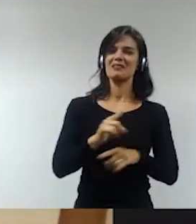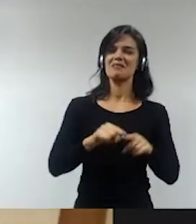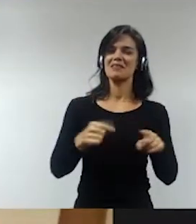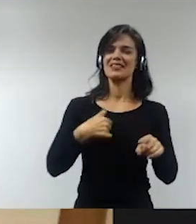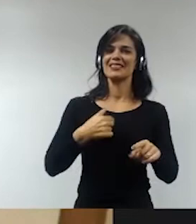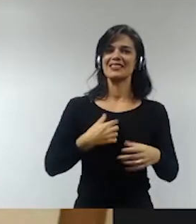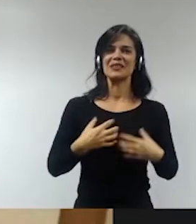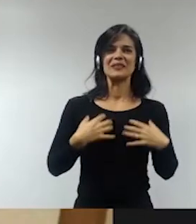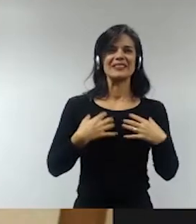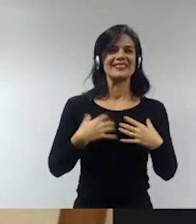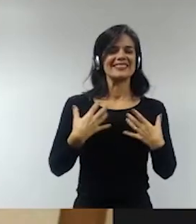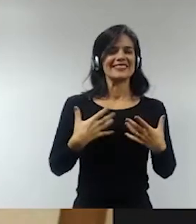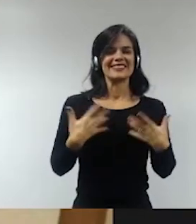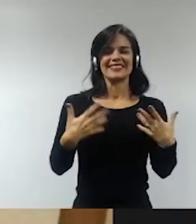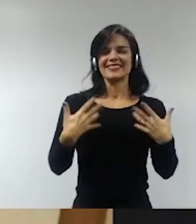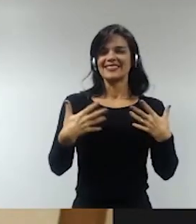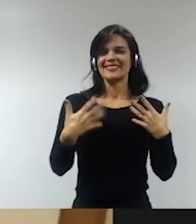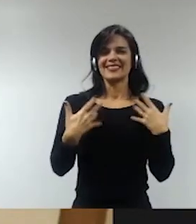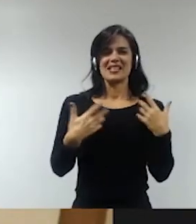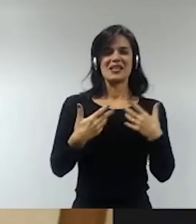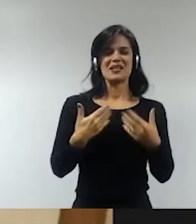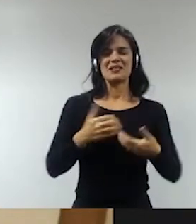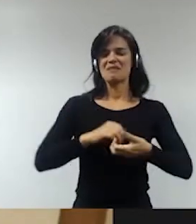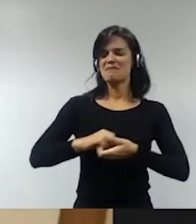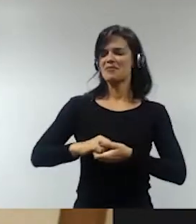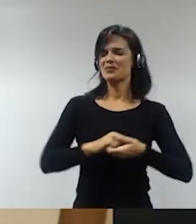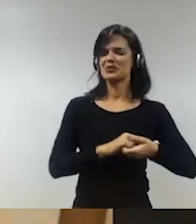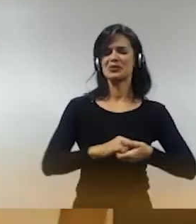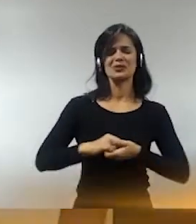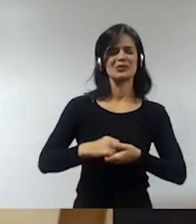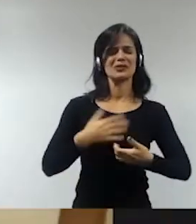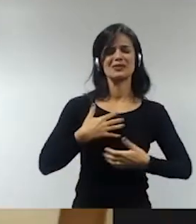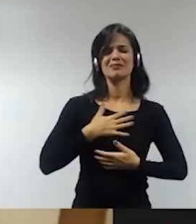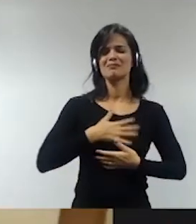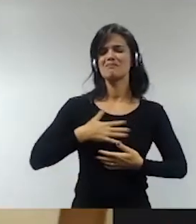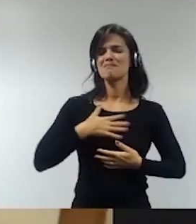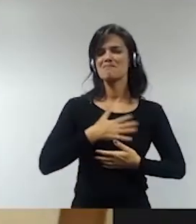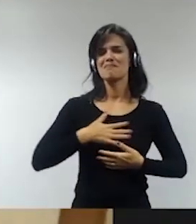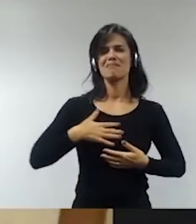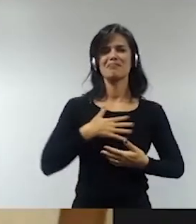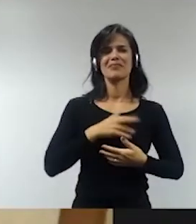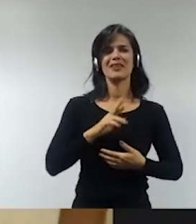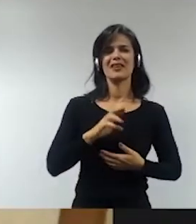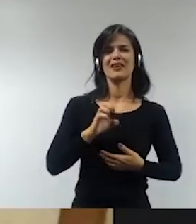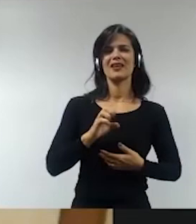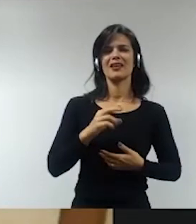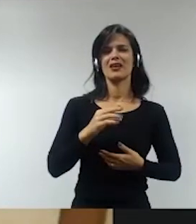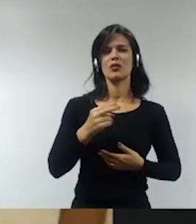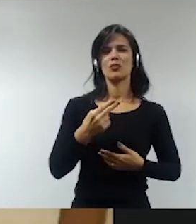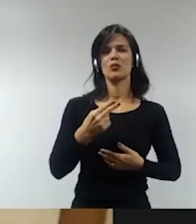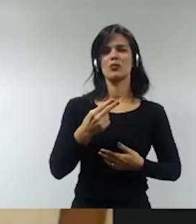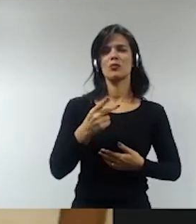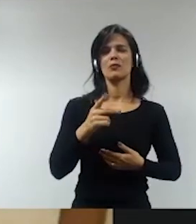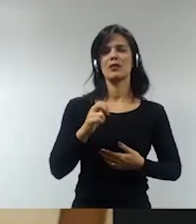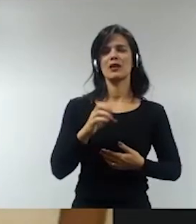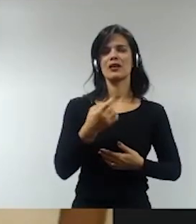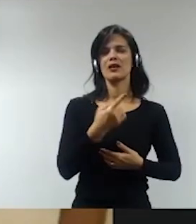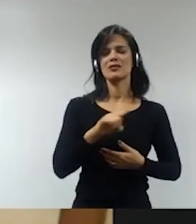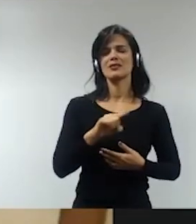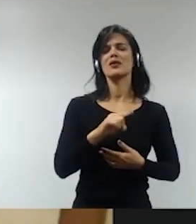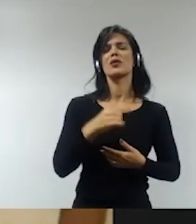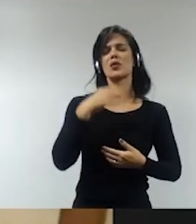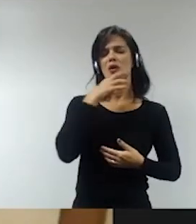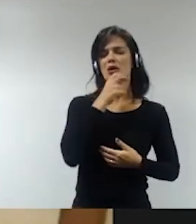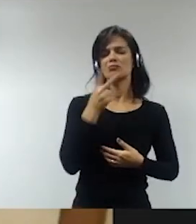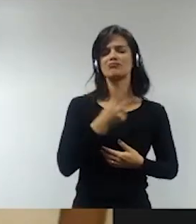realmente entusiasta da mediação, adoro recuperação e acho que esses dois mundos